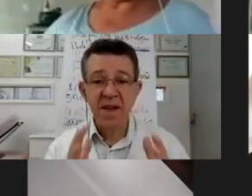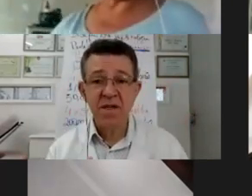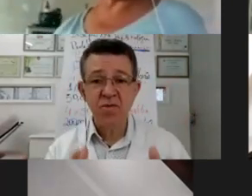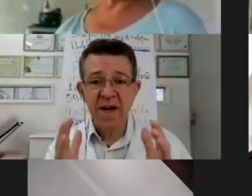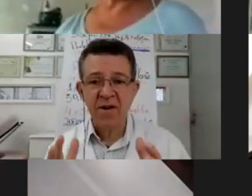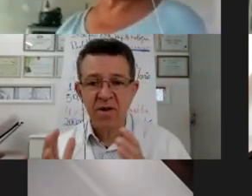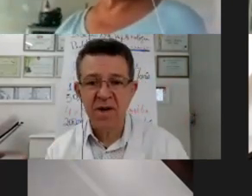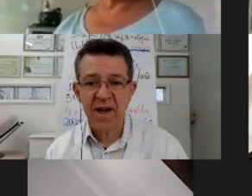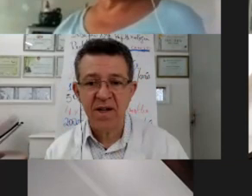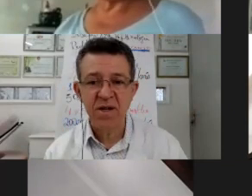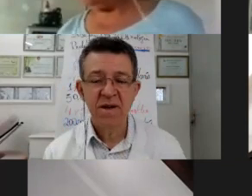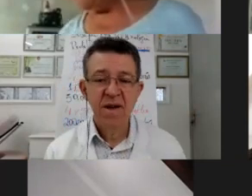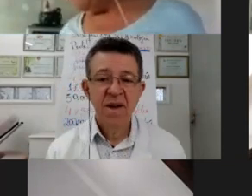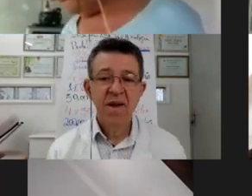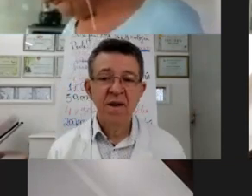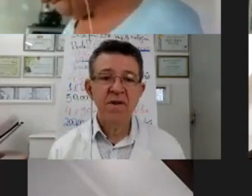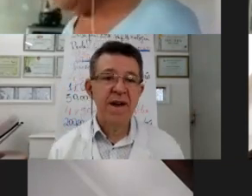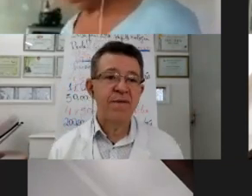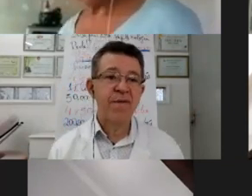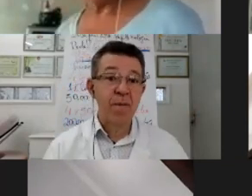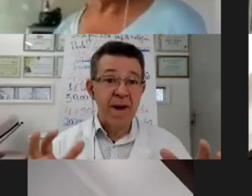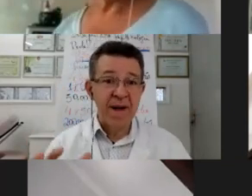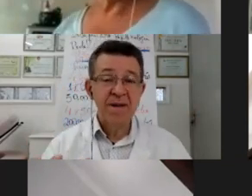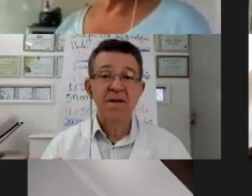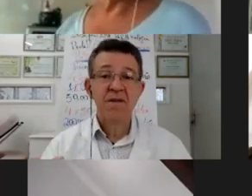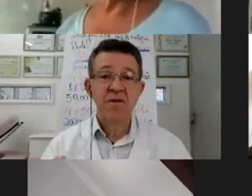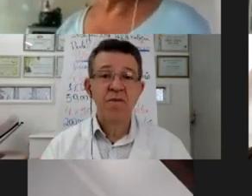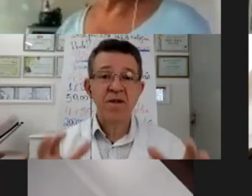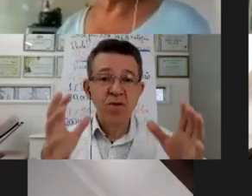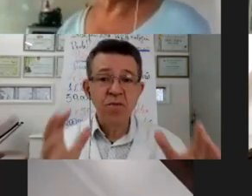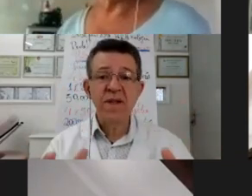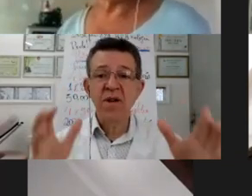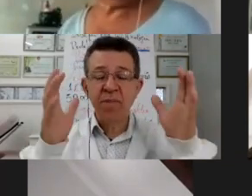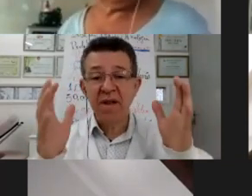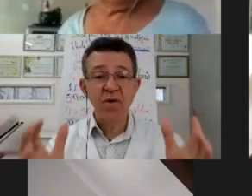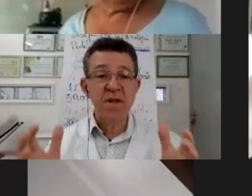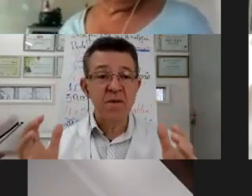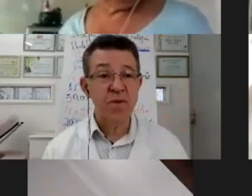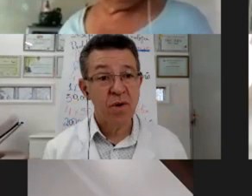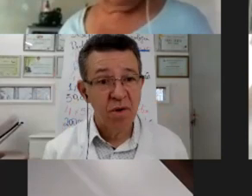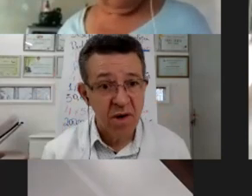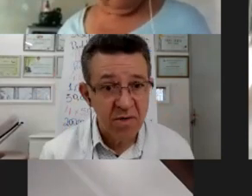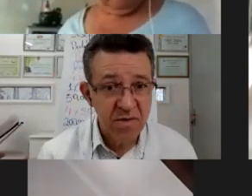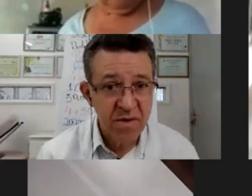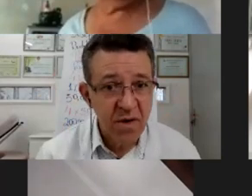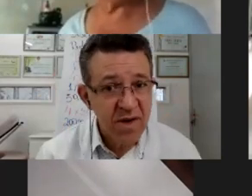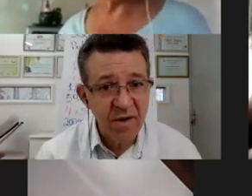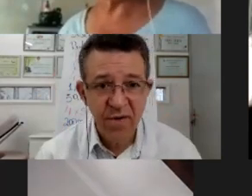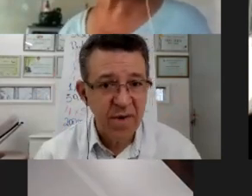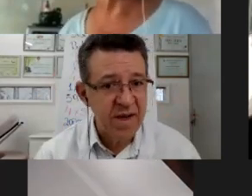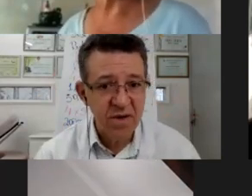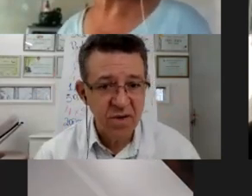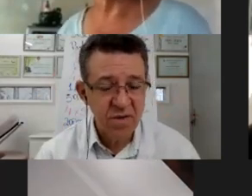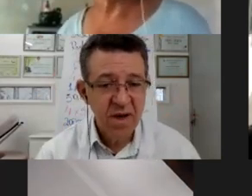precisa estudar o seu cliente. Eu não quero formar uma turma de copiadores de protocolo. Não Sim.